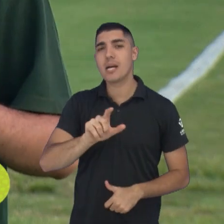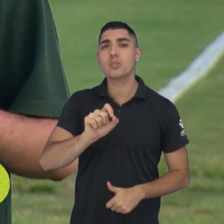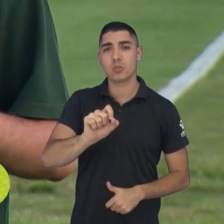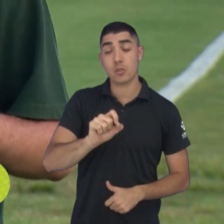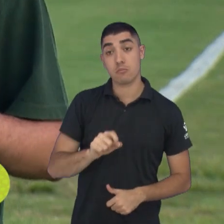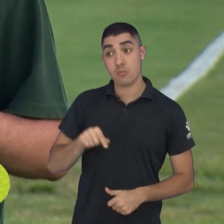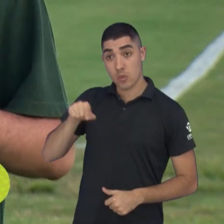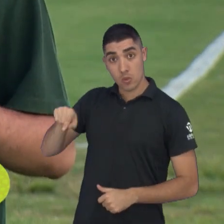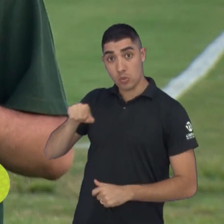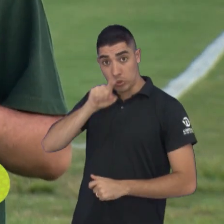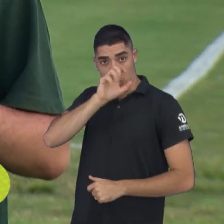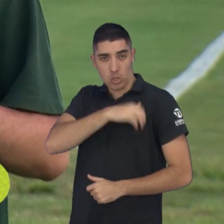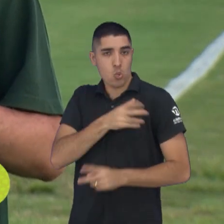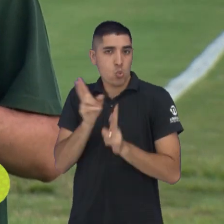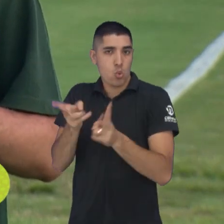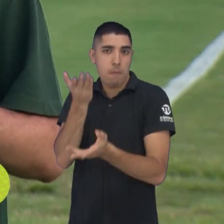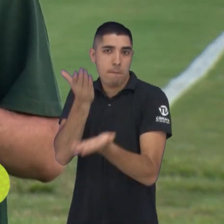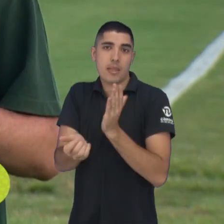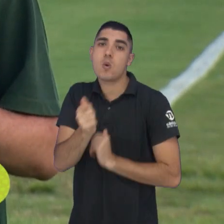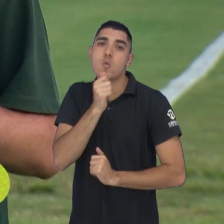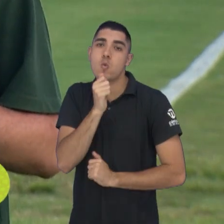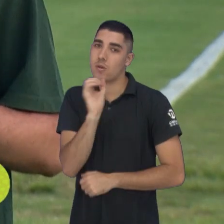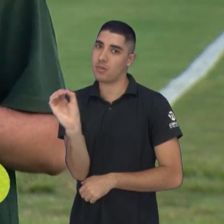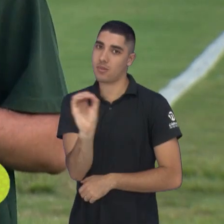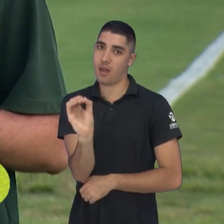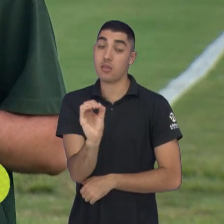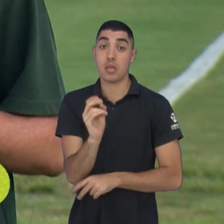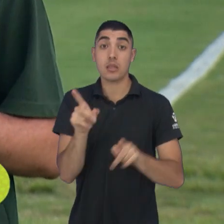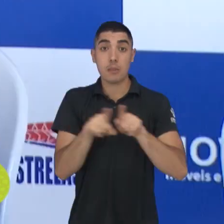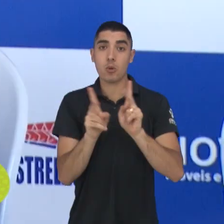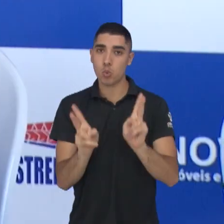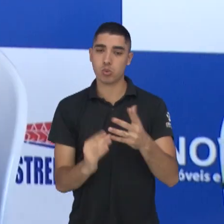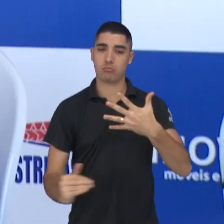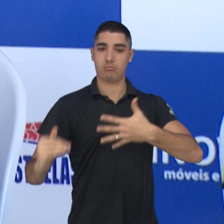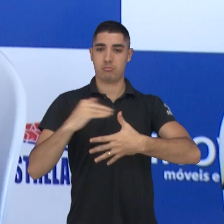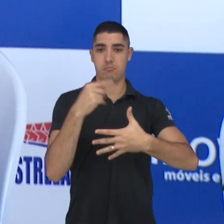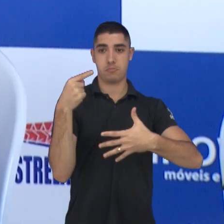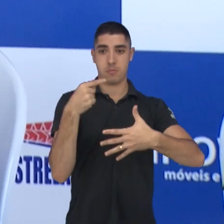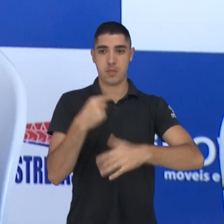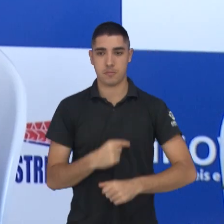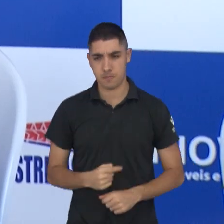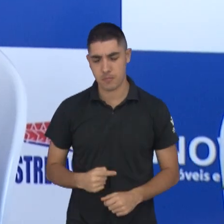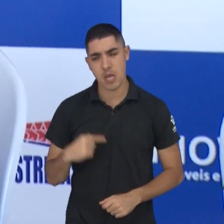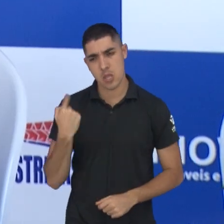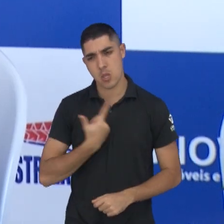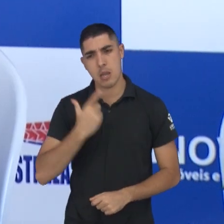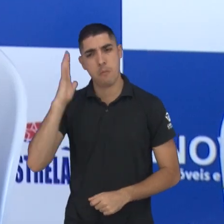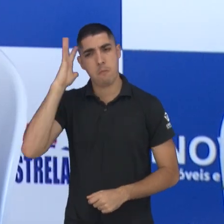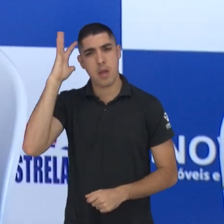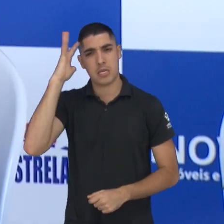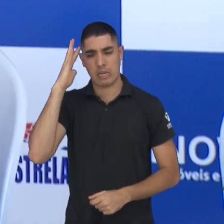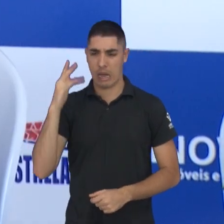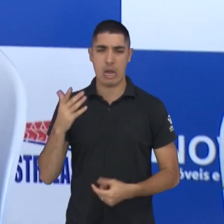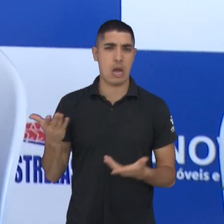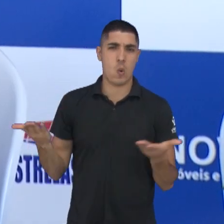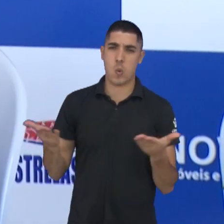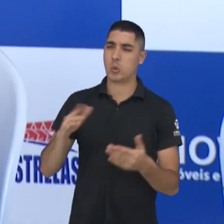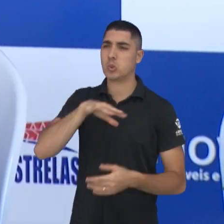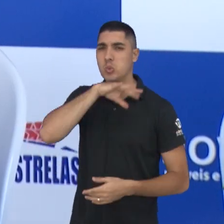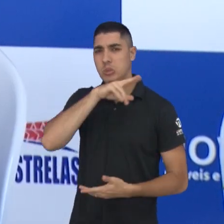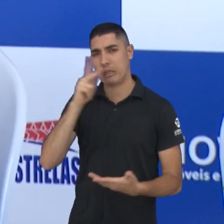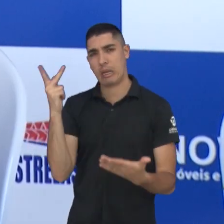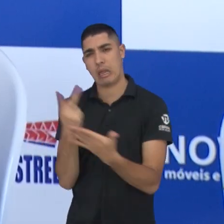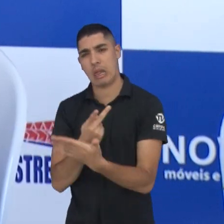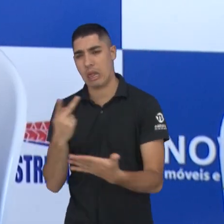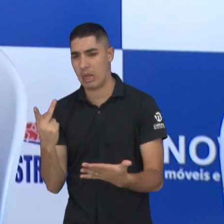continua invicto e na primeira posição do Paulistão A2. A gente não pode fazer disso aqui que tá tudo errado, né? E também que não